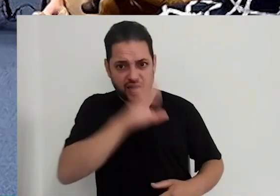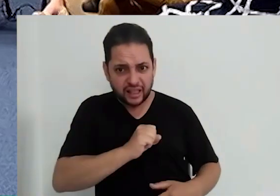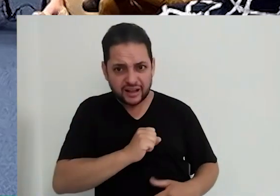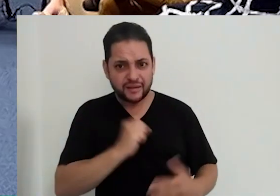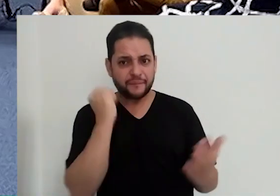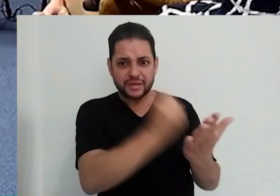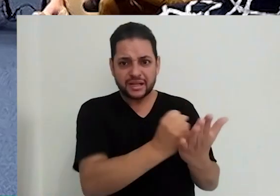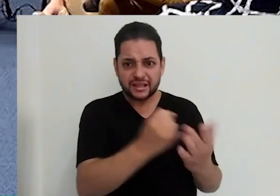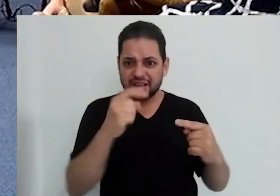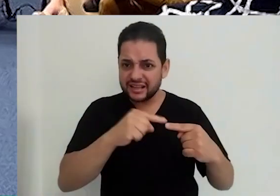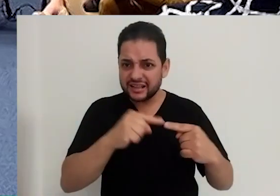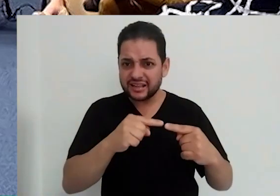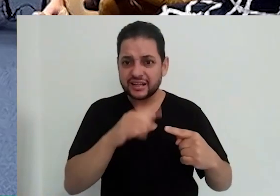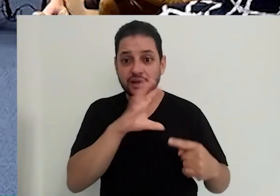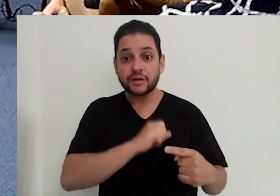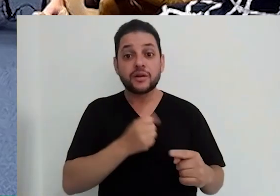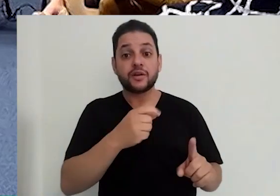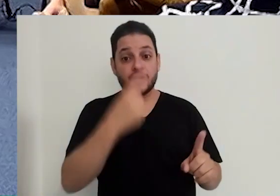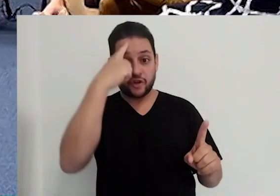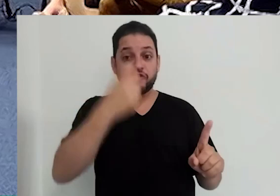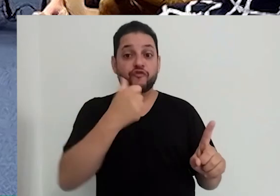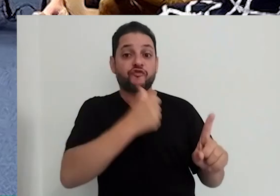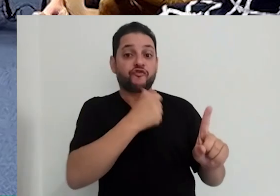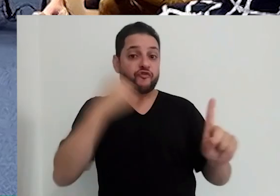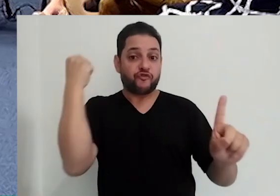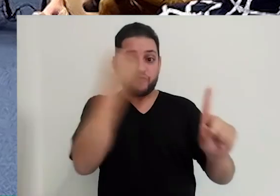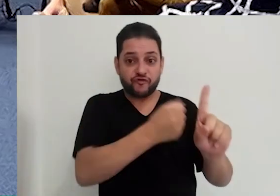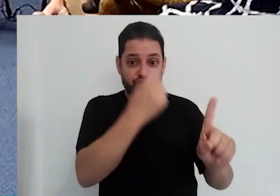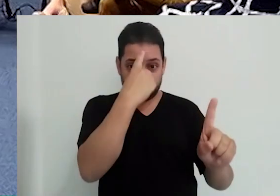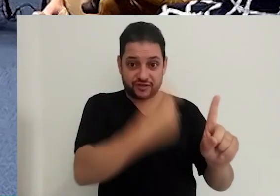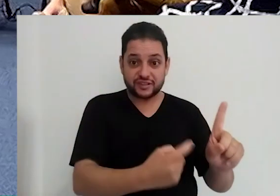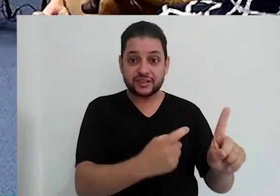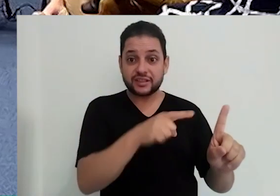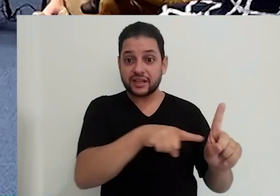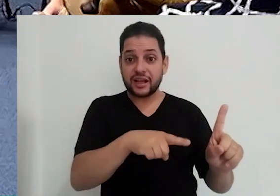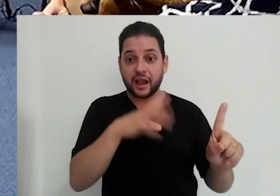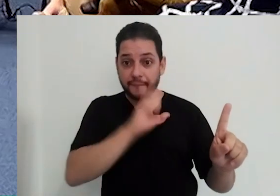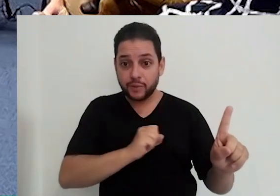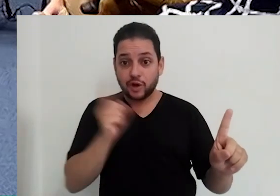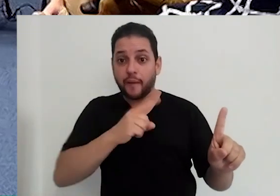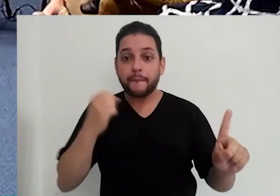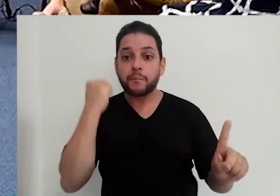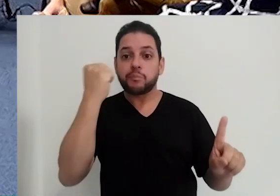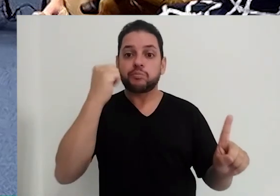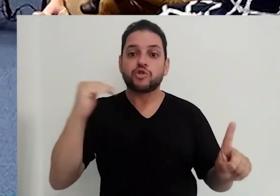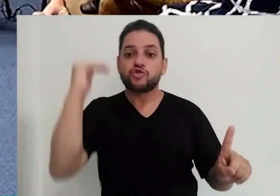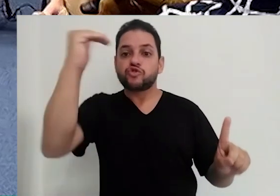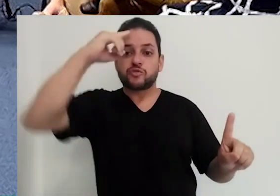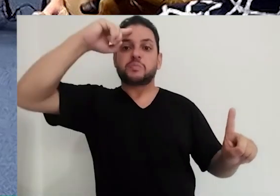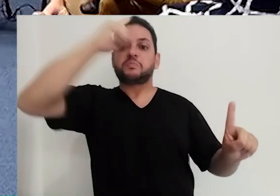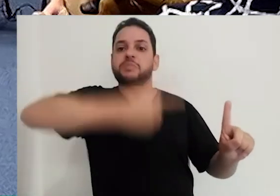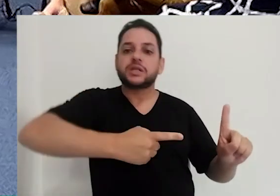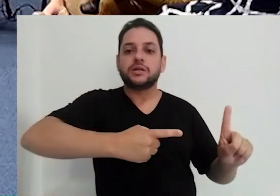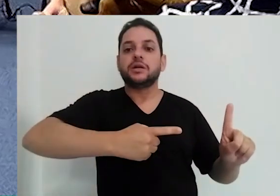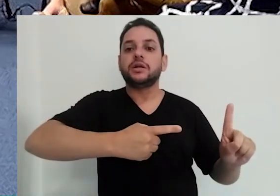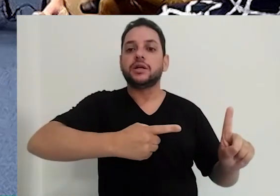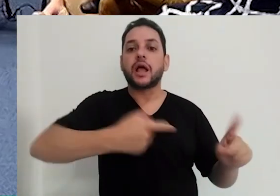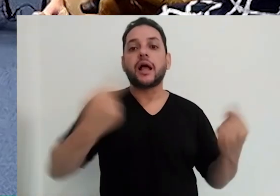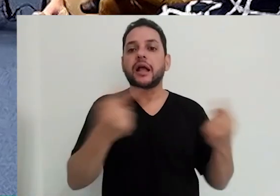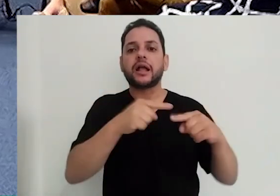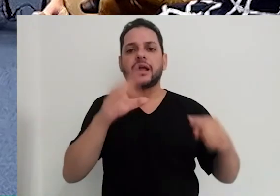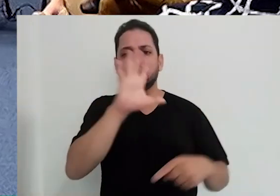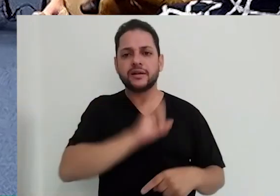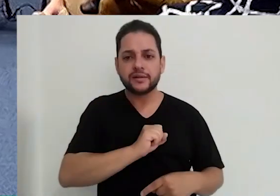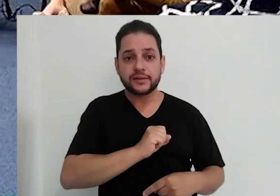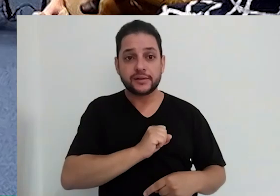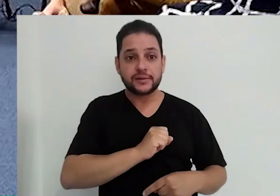amor violência contra mulher não é uma questão de amor é uma questão de poder é uma questão de dominação não tem nada a ver com amor e a gente não tem